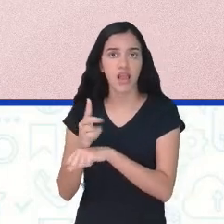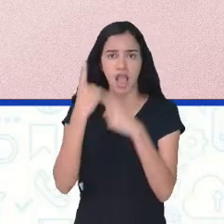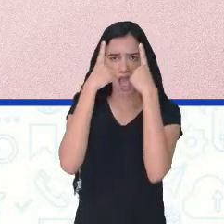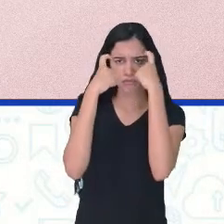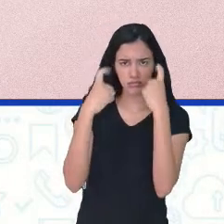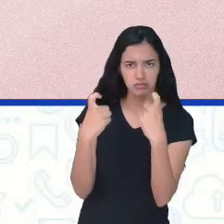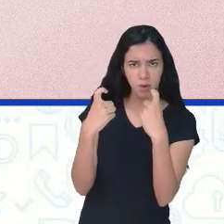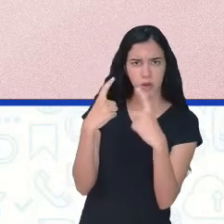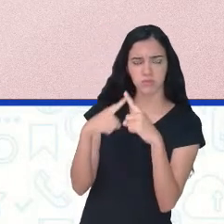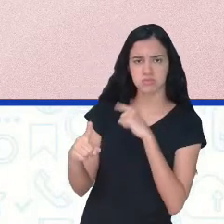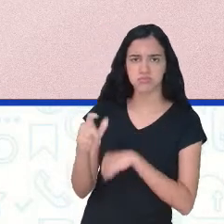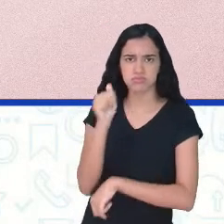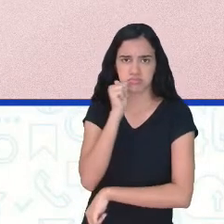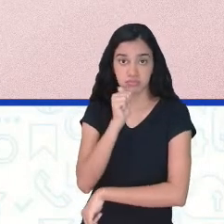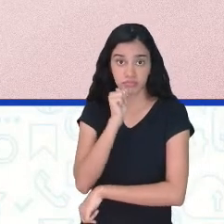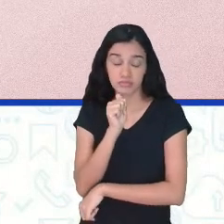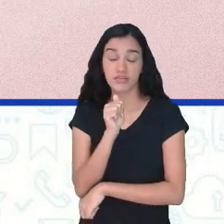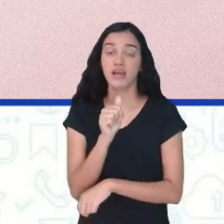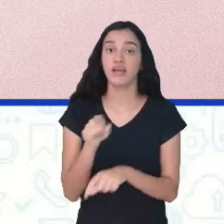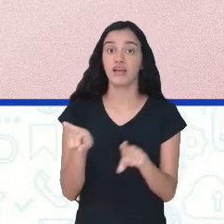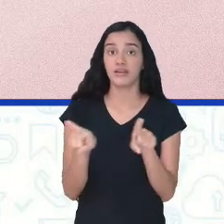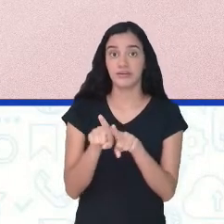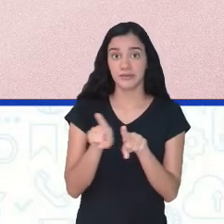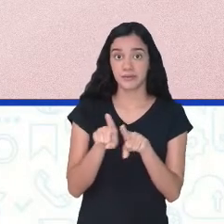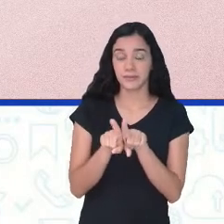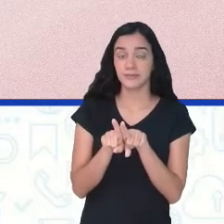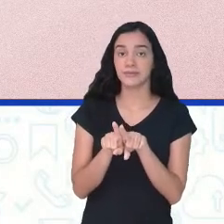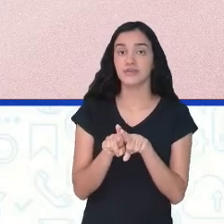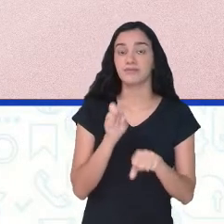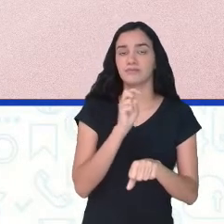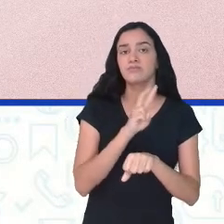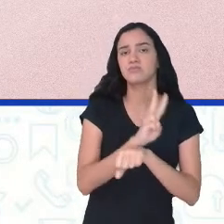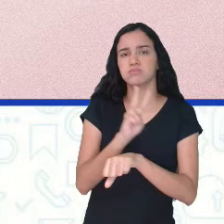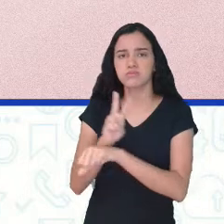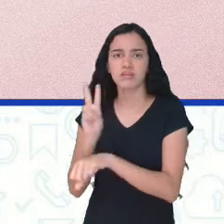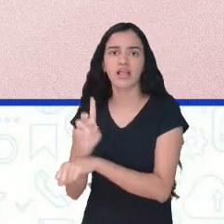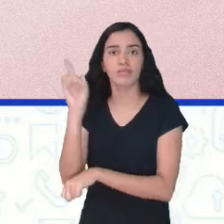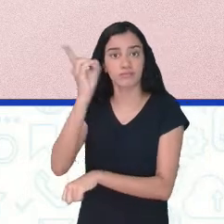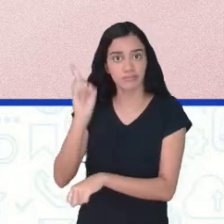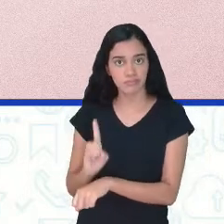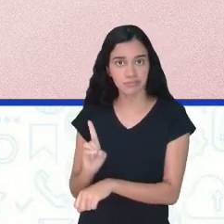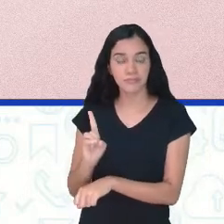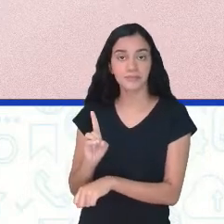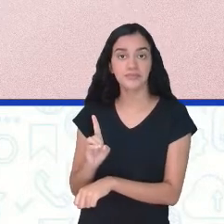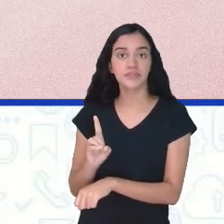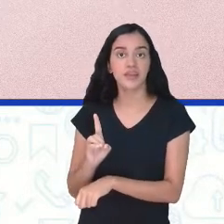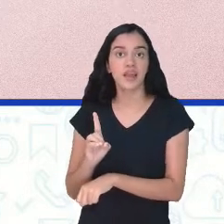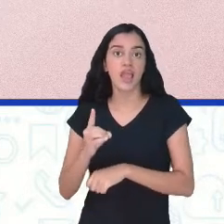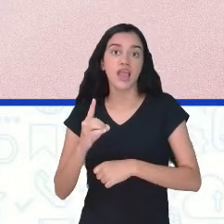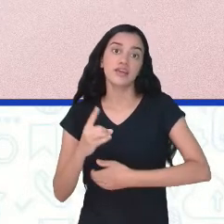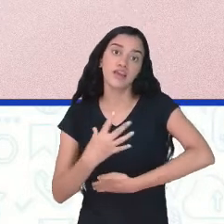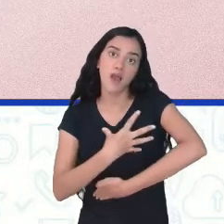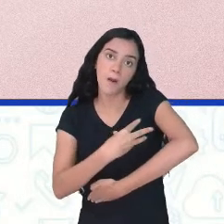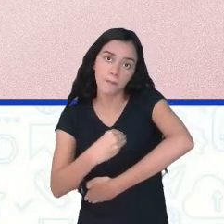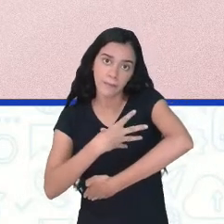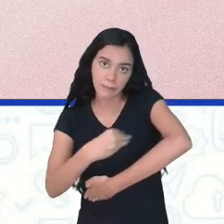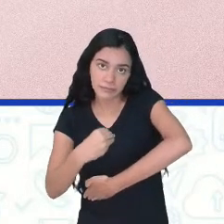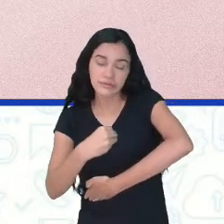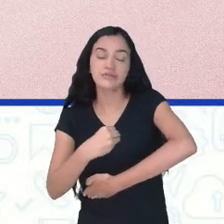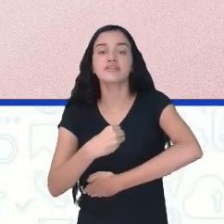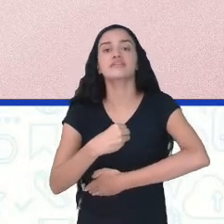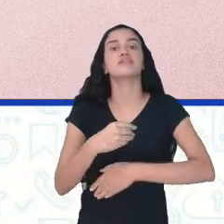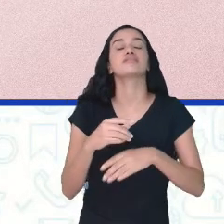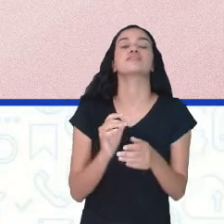violência contra a mulher e também a prevenção das deficiências. Em relação à amamentação, é que nós estamos